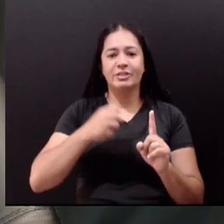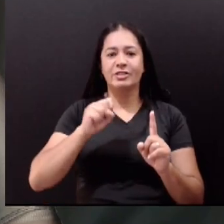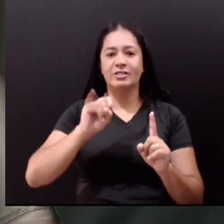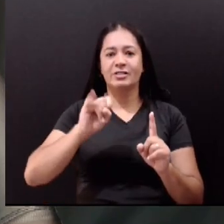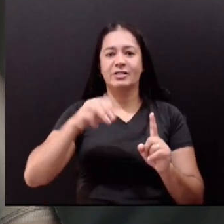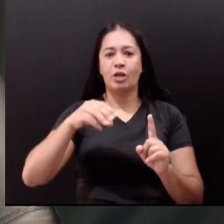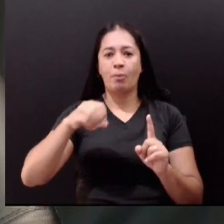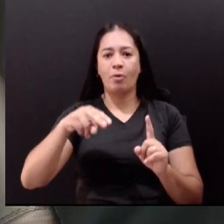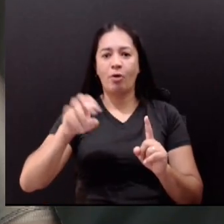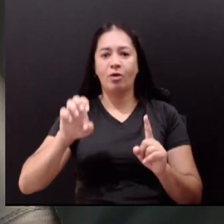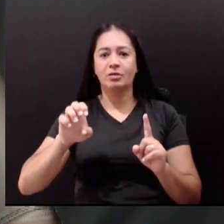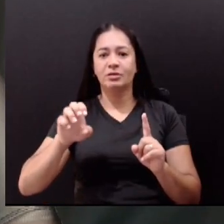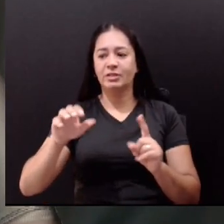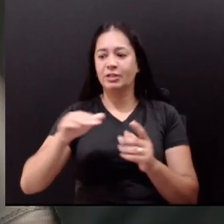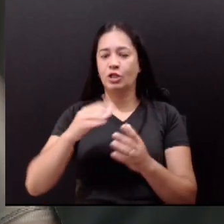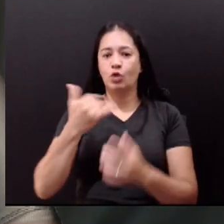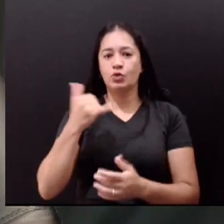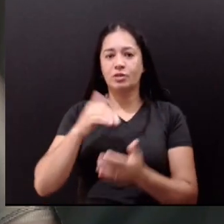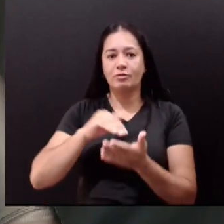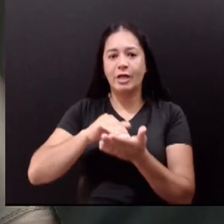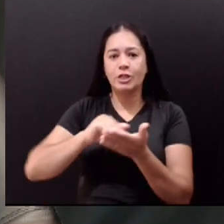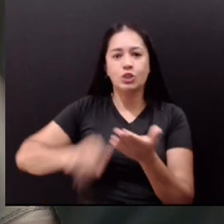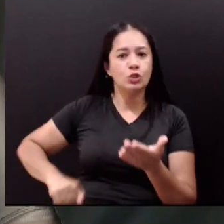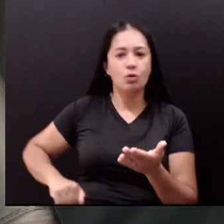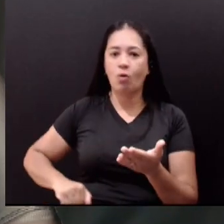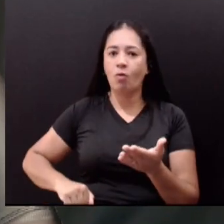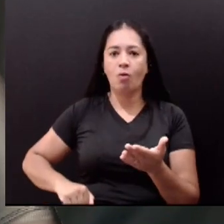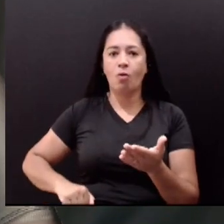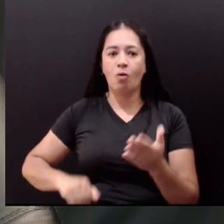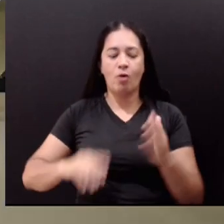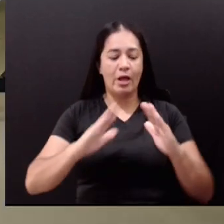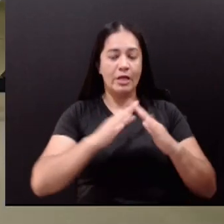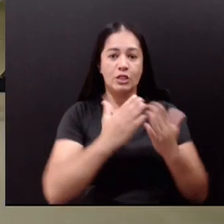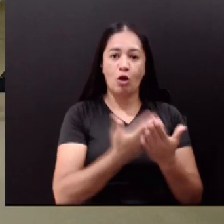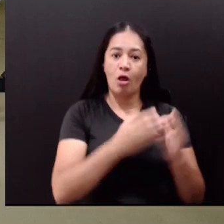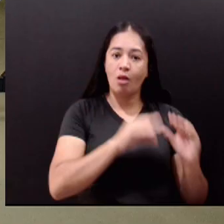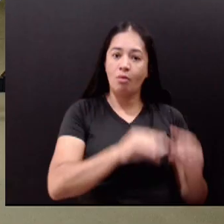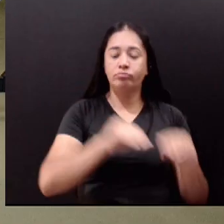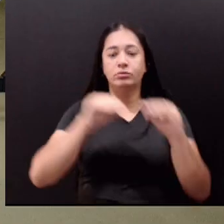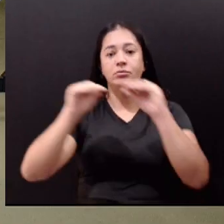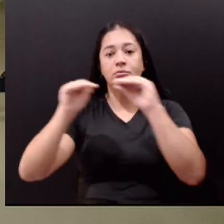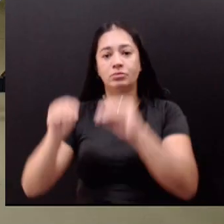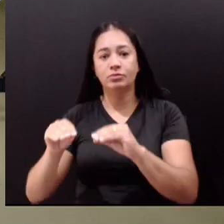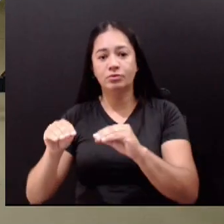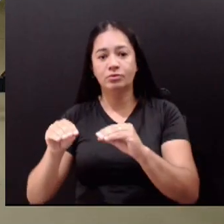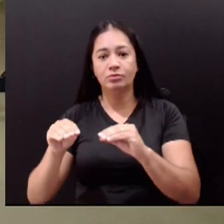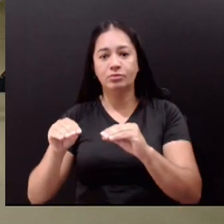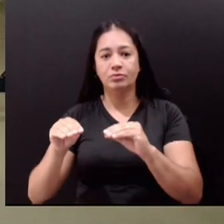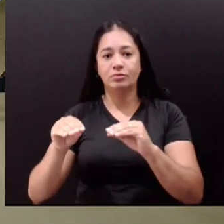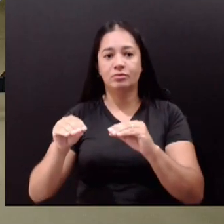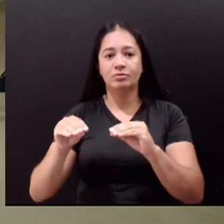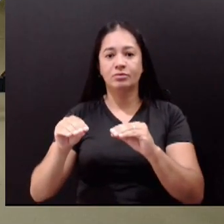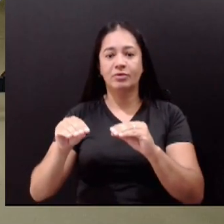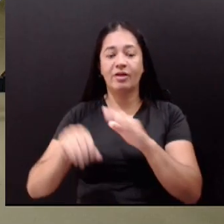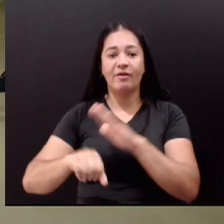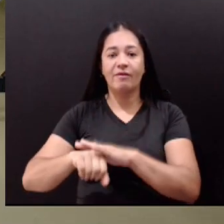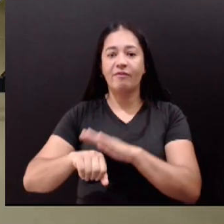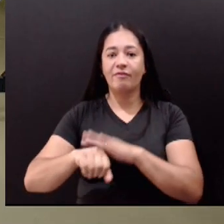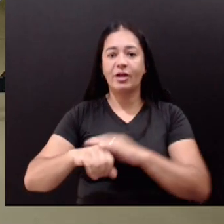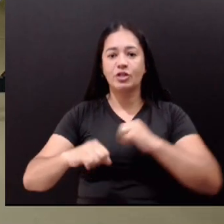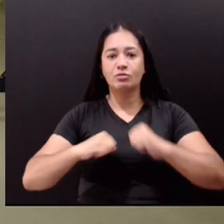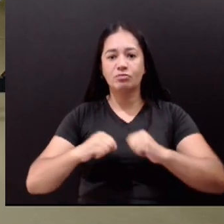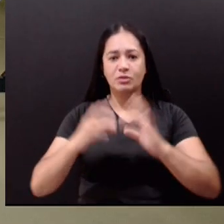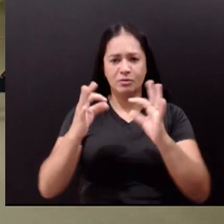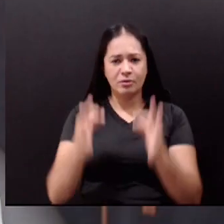do menino, do filho, mudou de escola, está agindo, né? Está Uhum. fazendo o movimento correto.